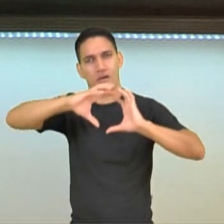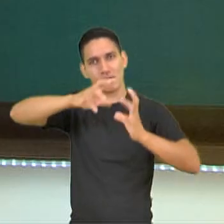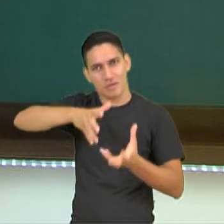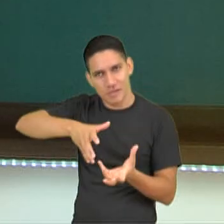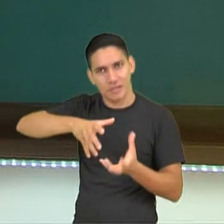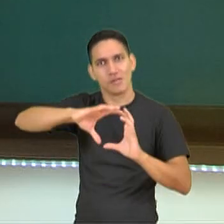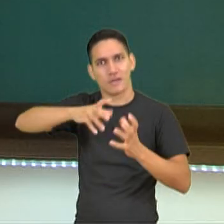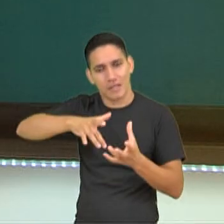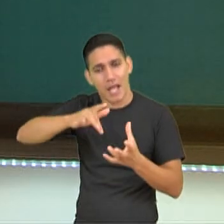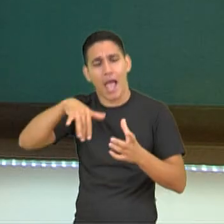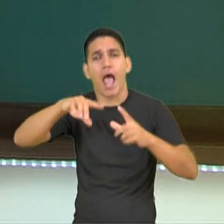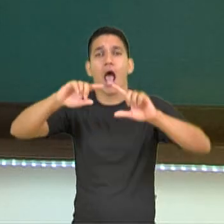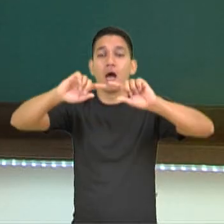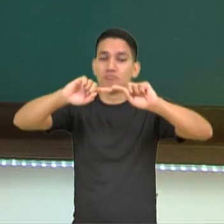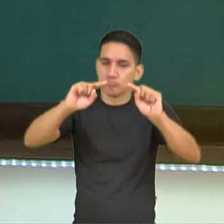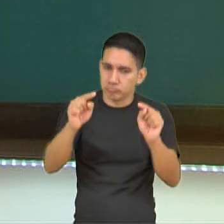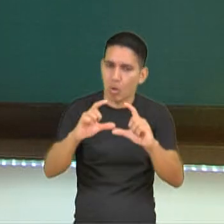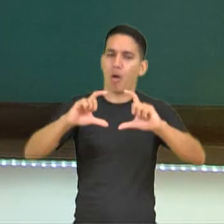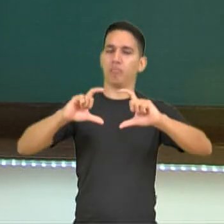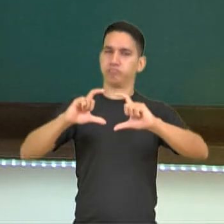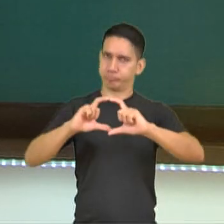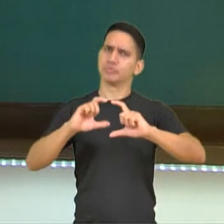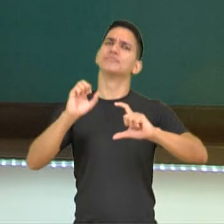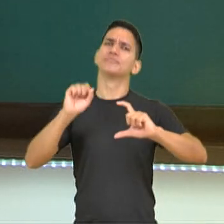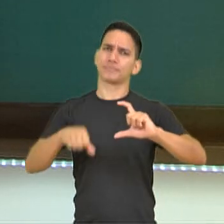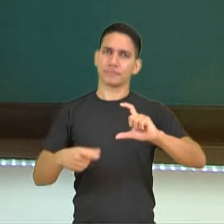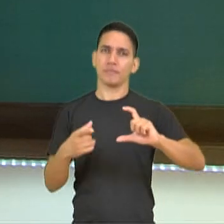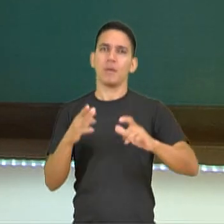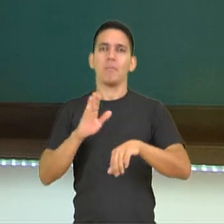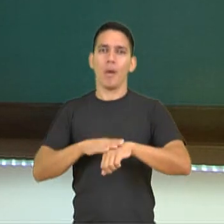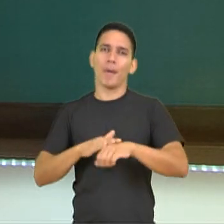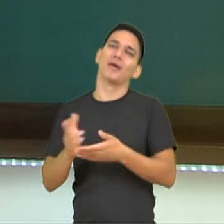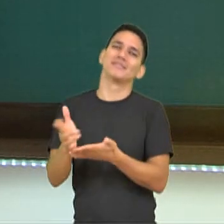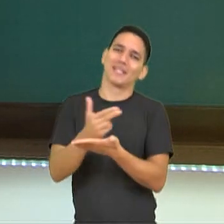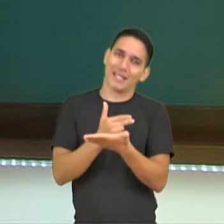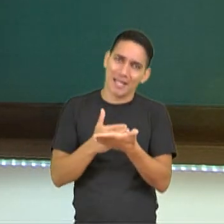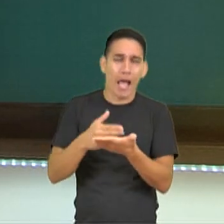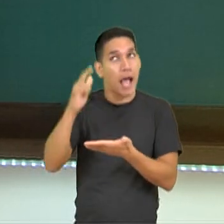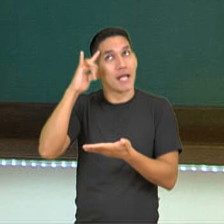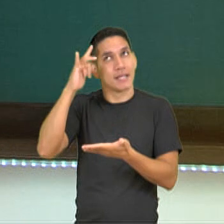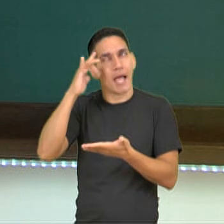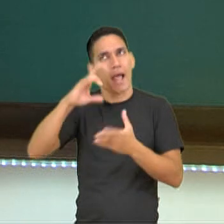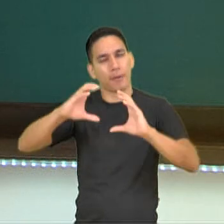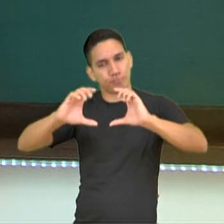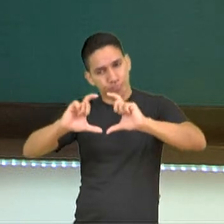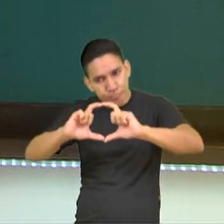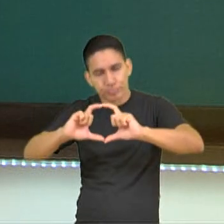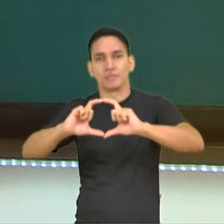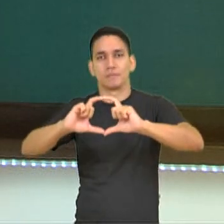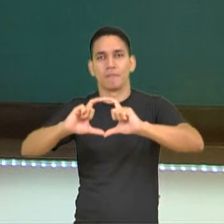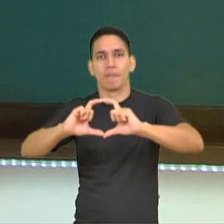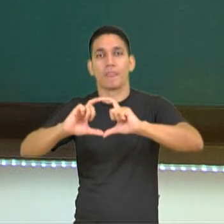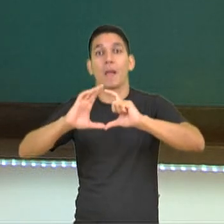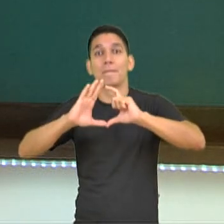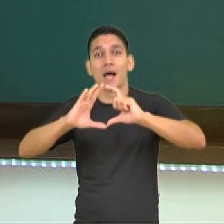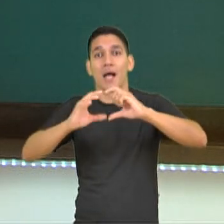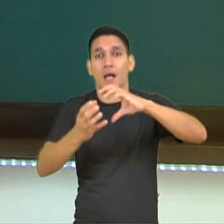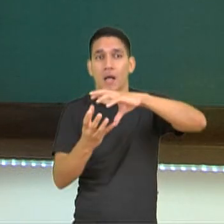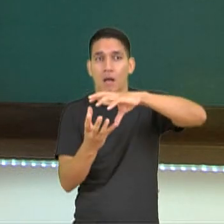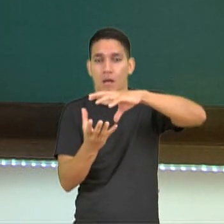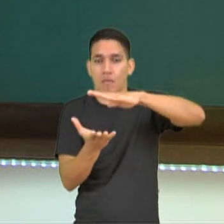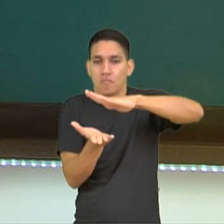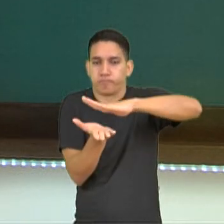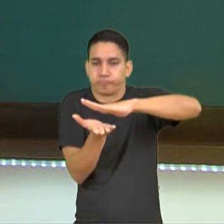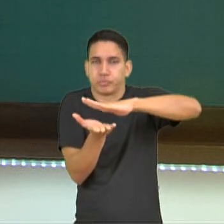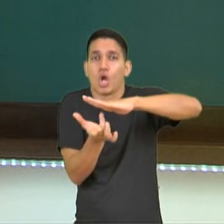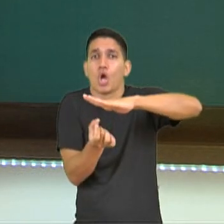Ele é arredondado, claro que quando eu vou desenhar no papel, eu tenho essa ideia de arredondado e achatado nos